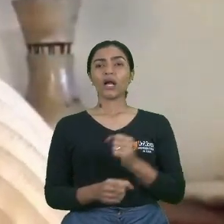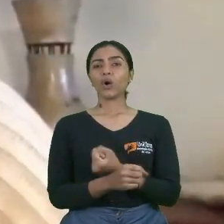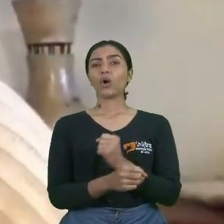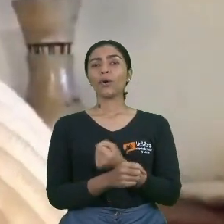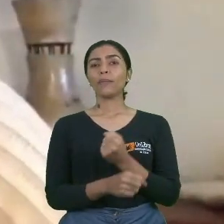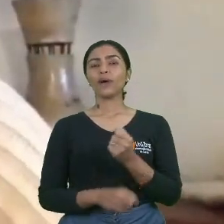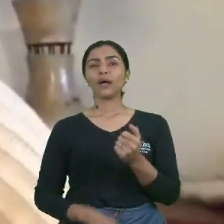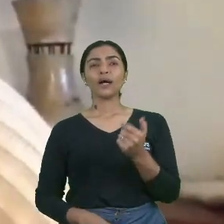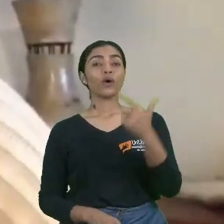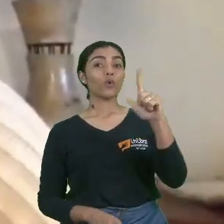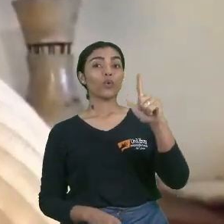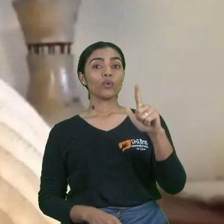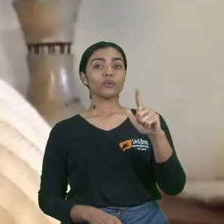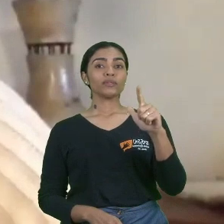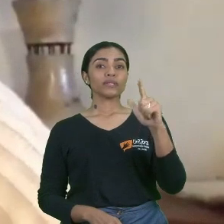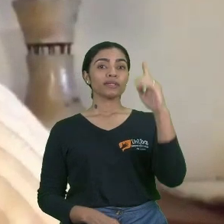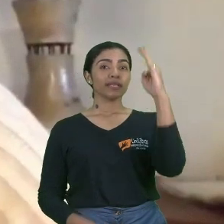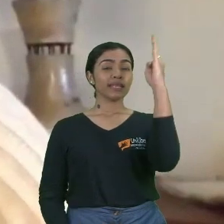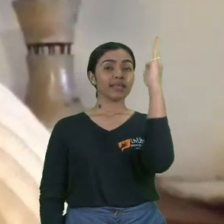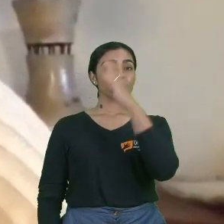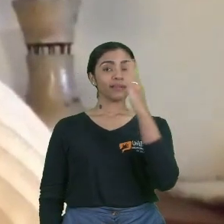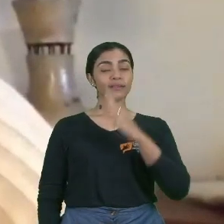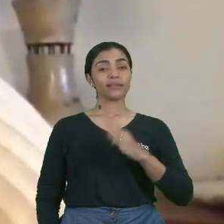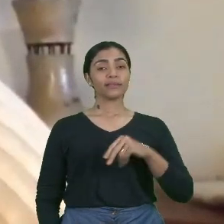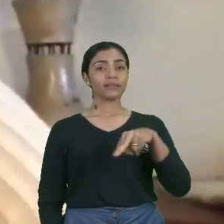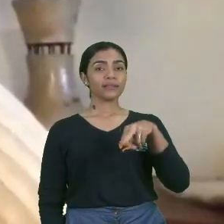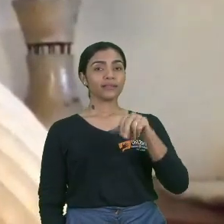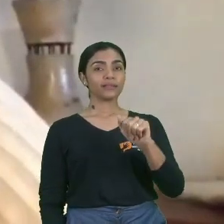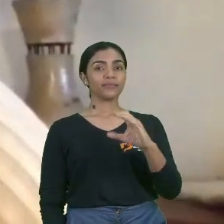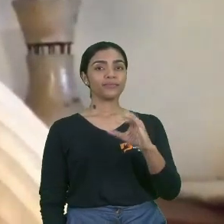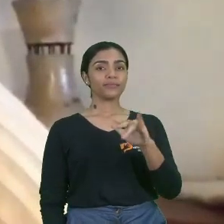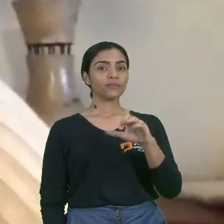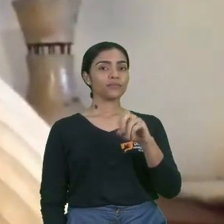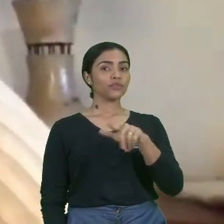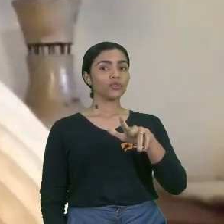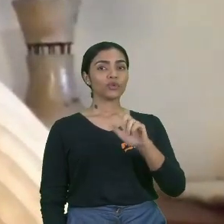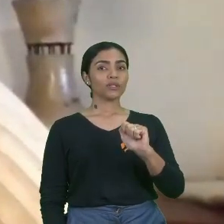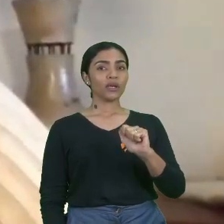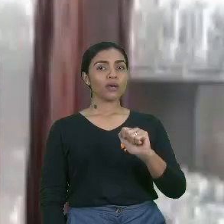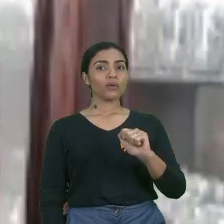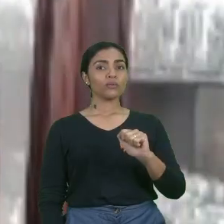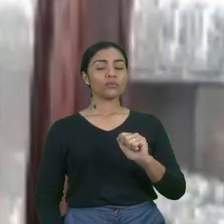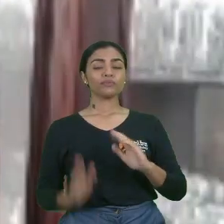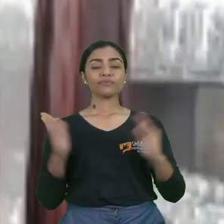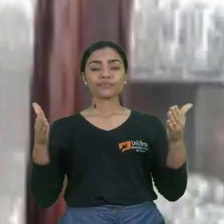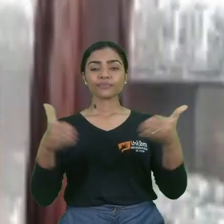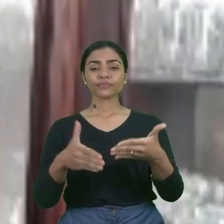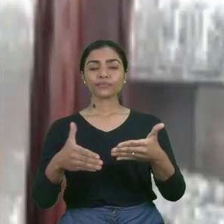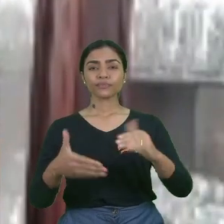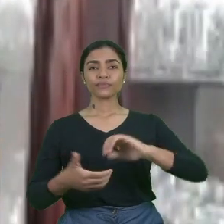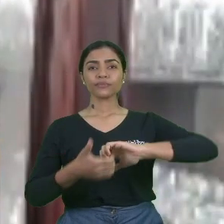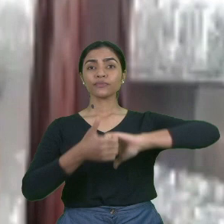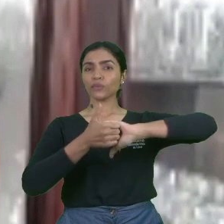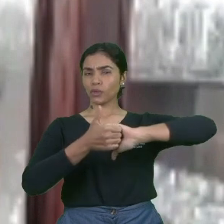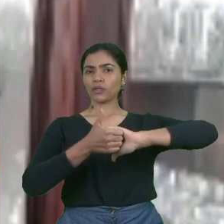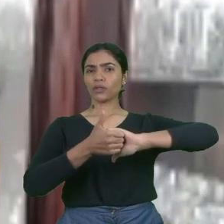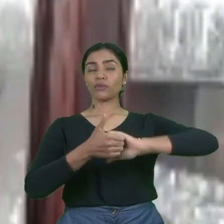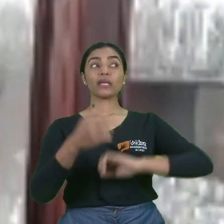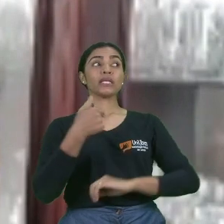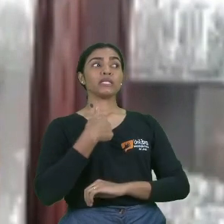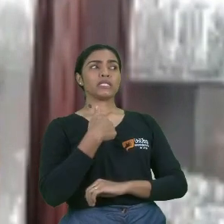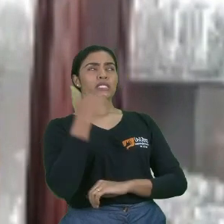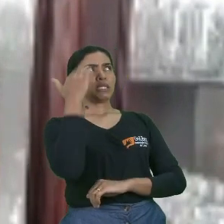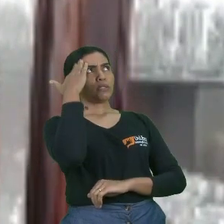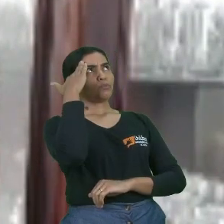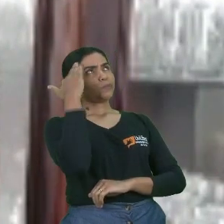aqui Nacional de abordagem qualitativa não é e que eu saiba